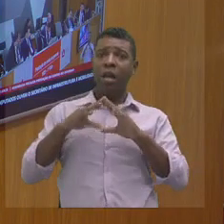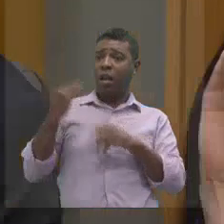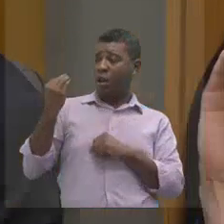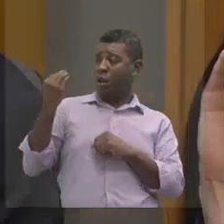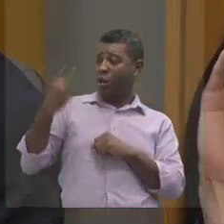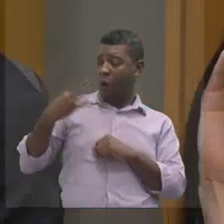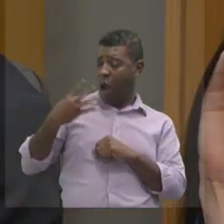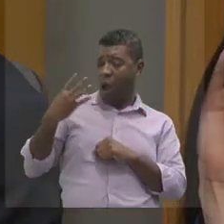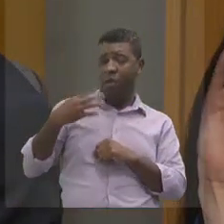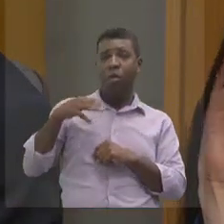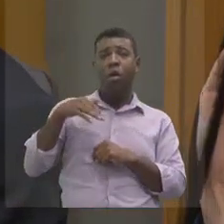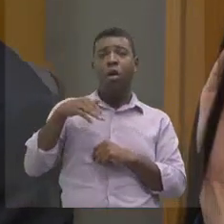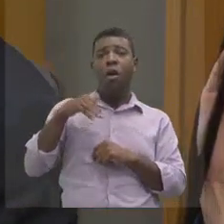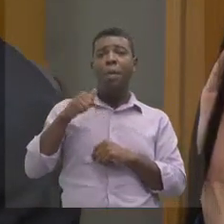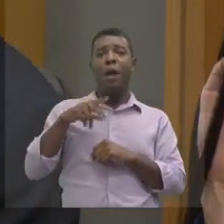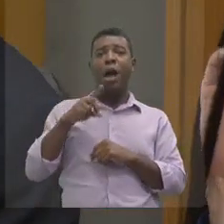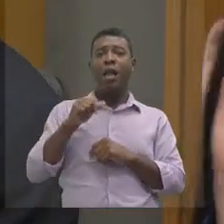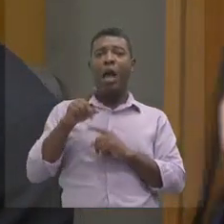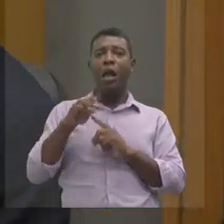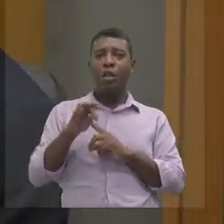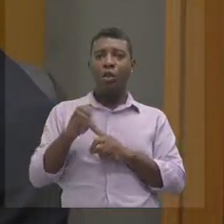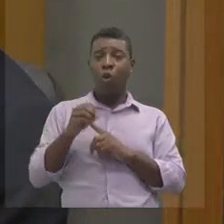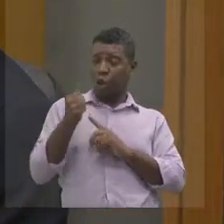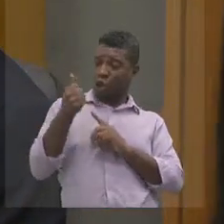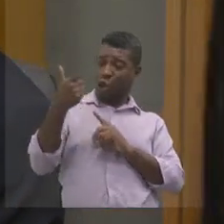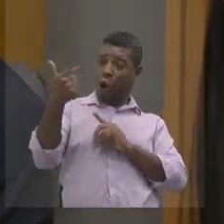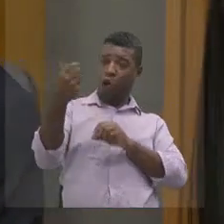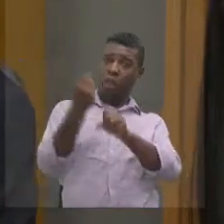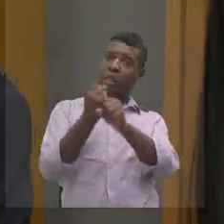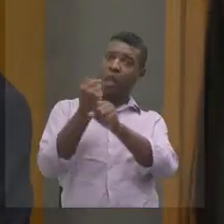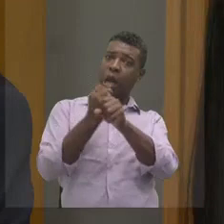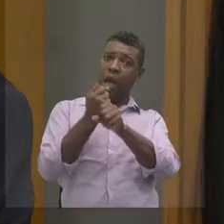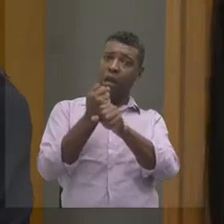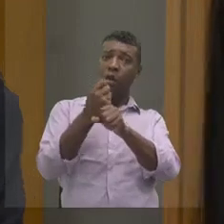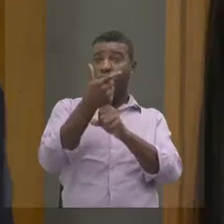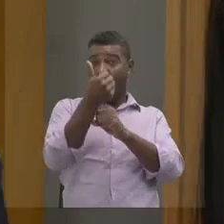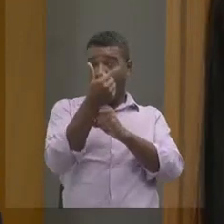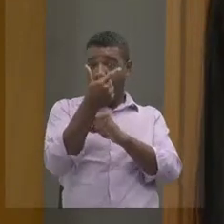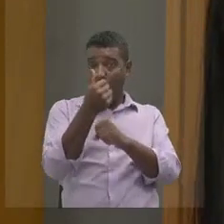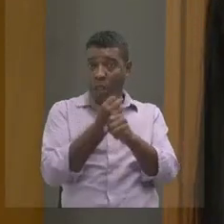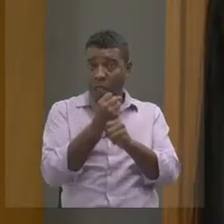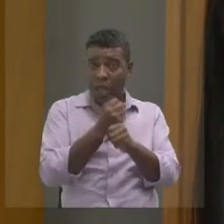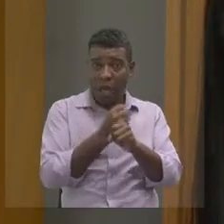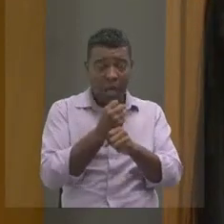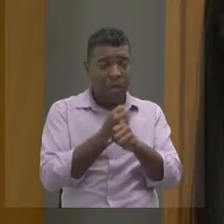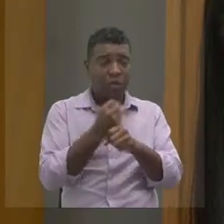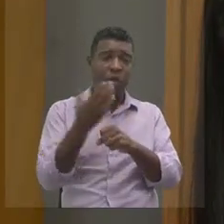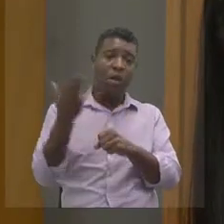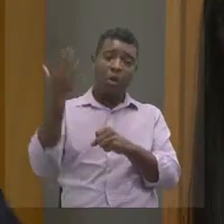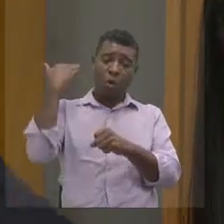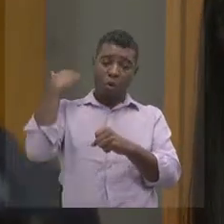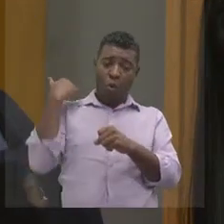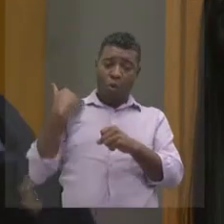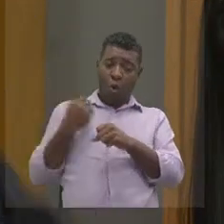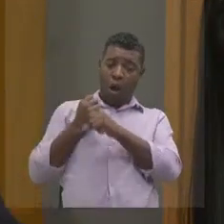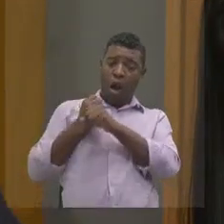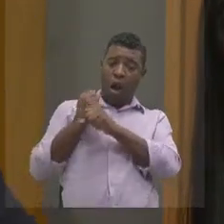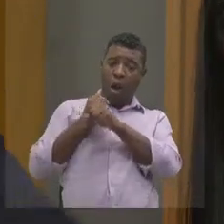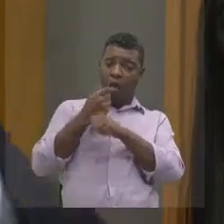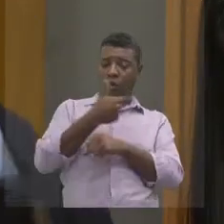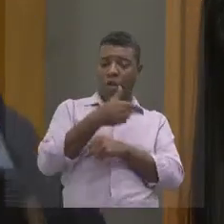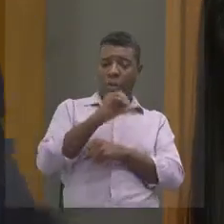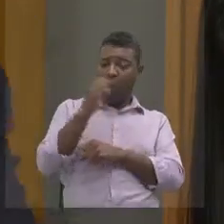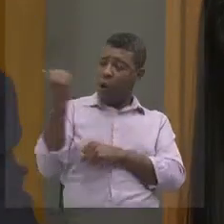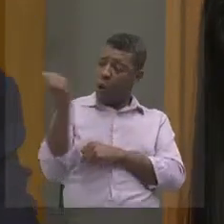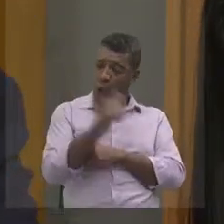12 anos eu 12 anos como deputado estadual nessa casa desde 2011 eu tô aqui cobrando os